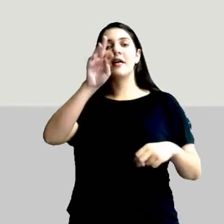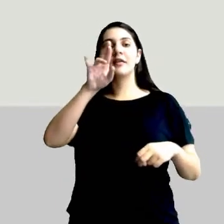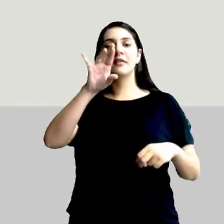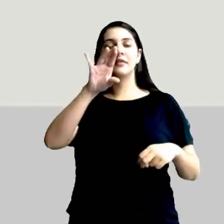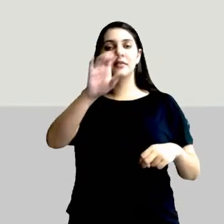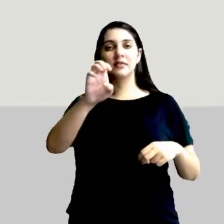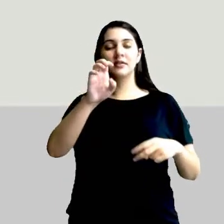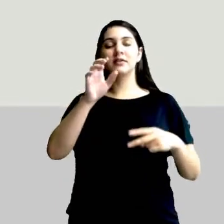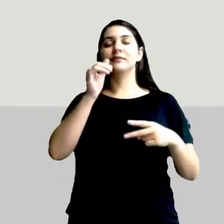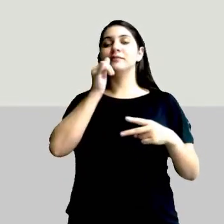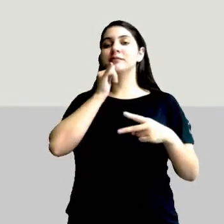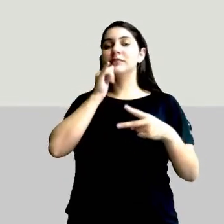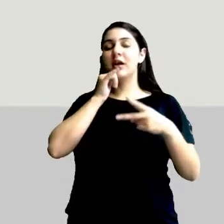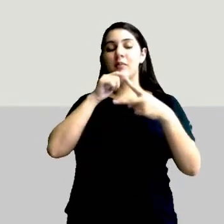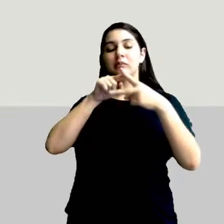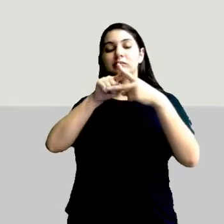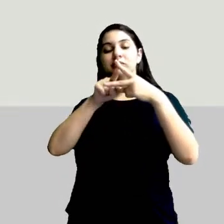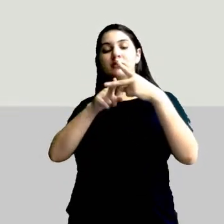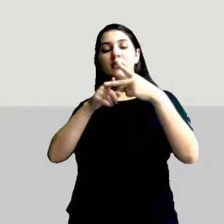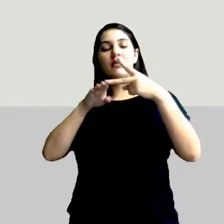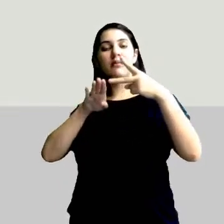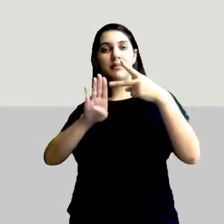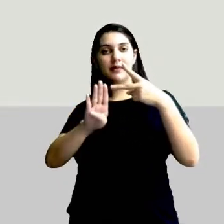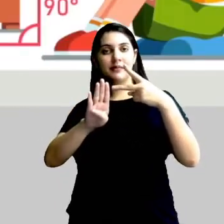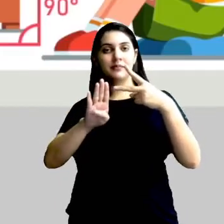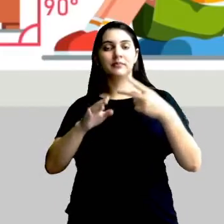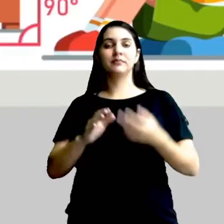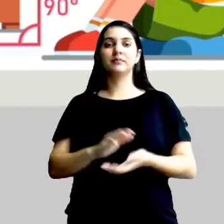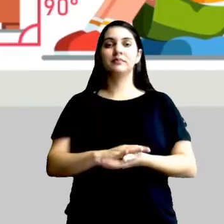do ângulo B.